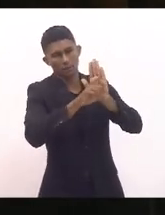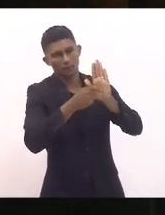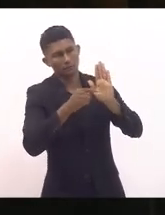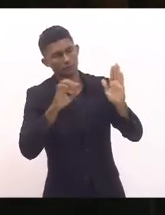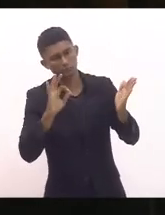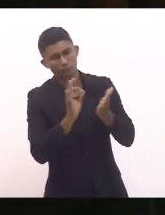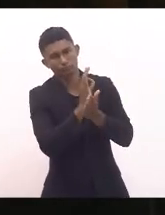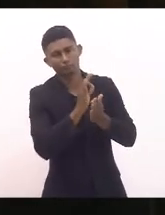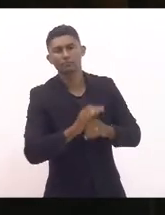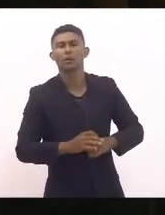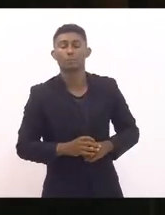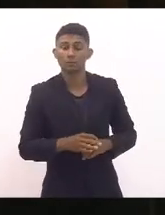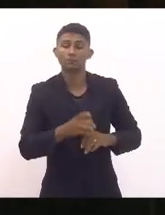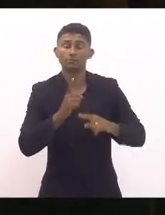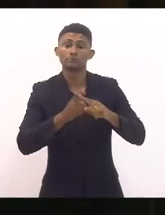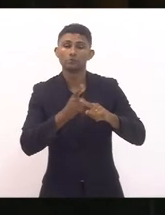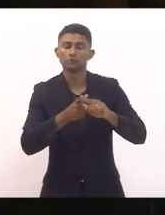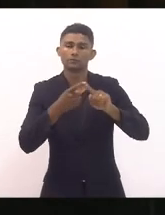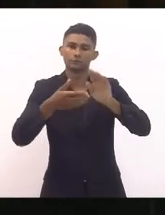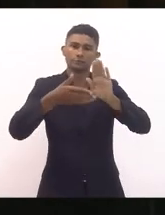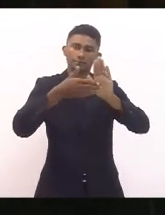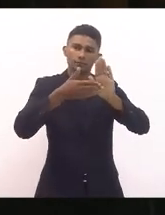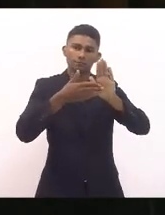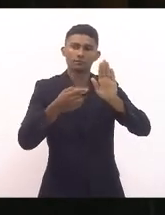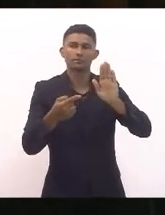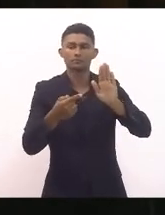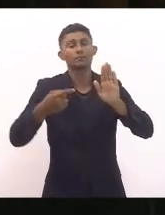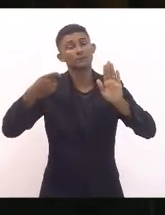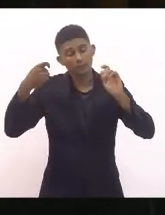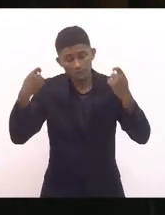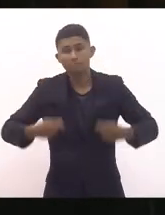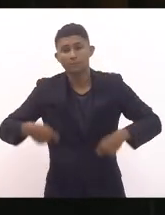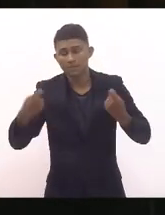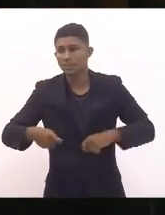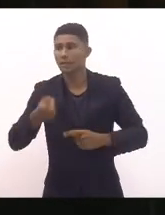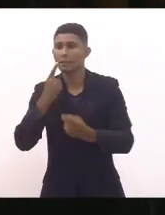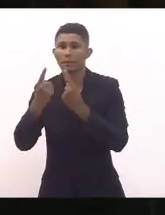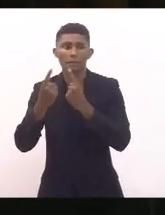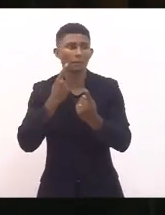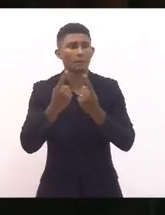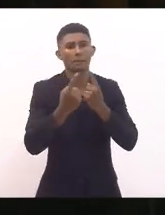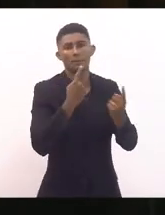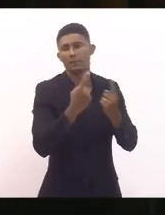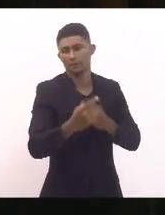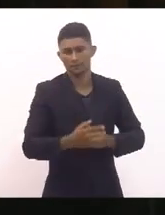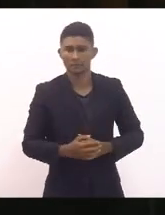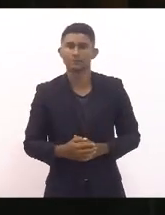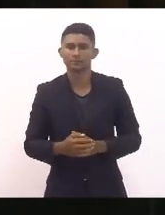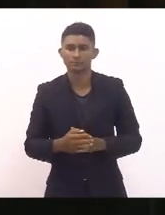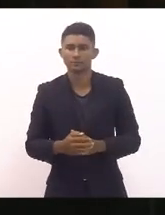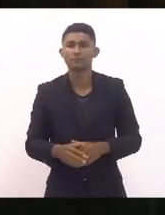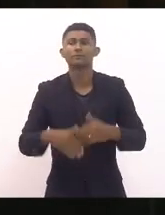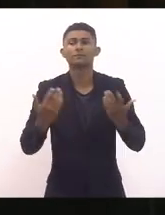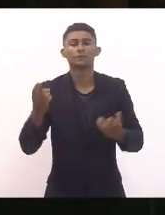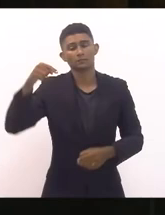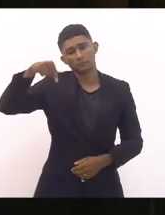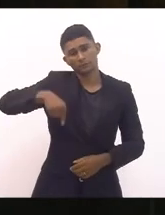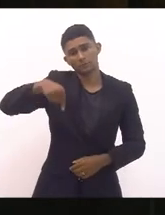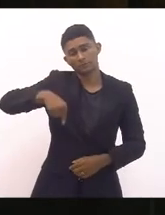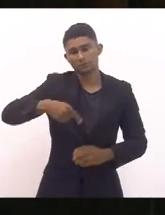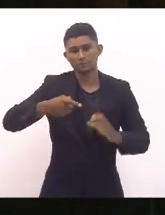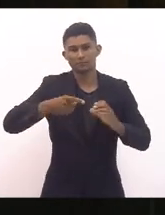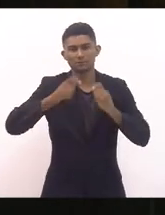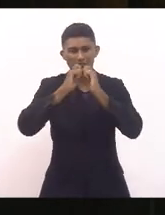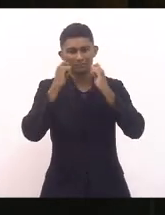porque realmente é uma pauta que precisa ser debatida. Não tem como chegarmos aqui no plenário